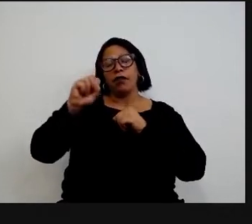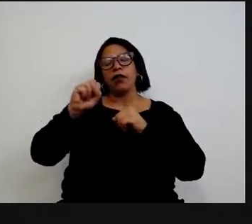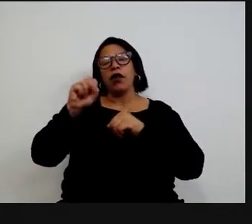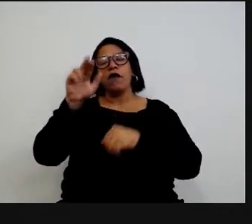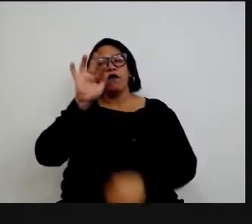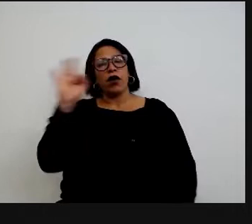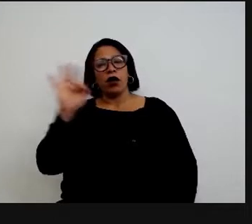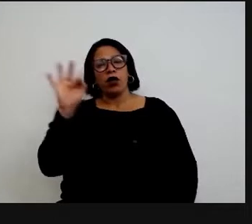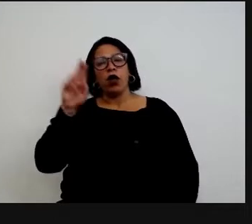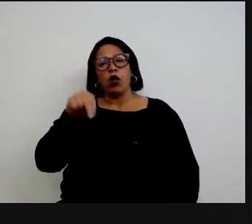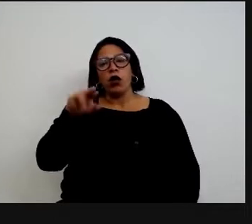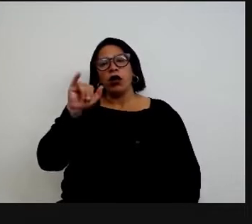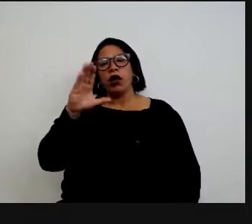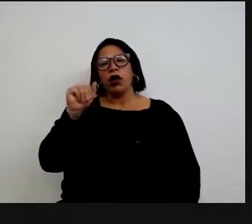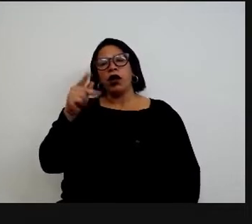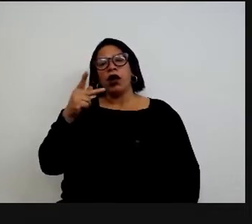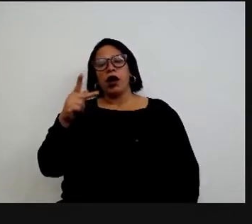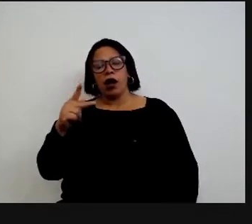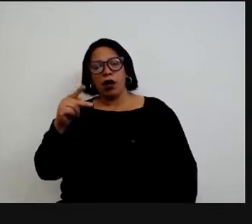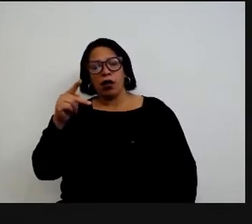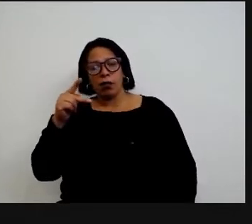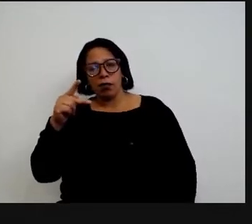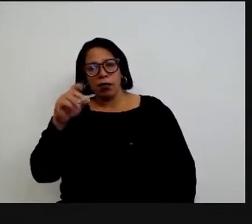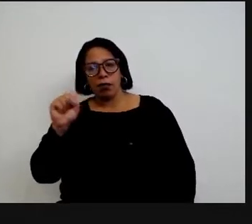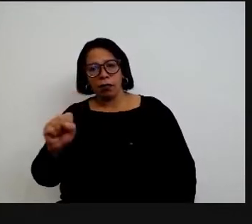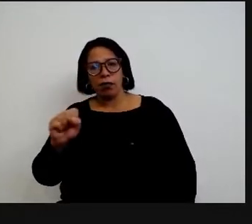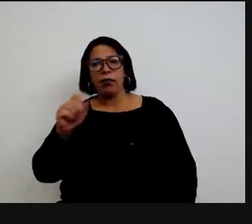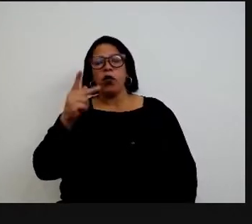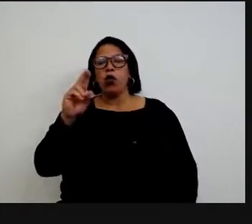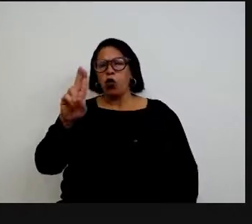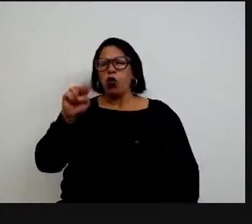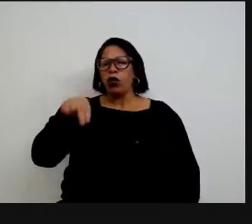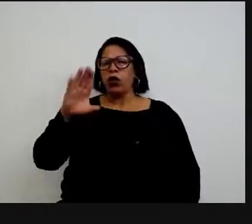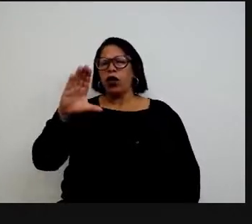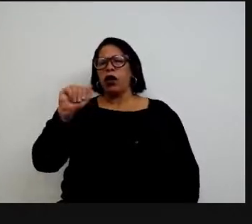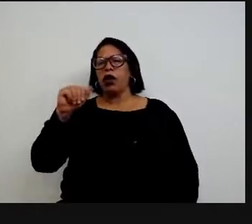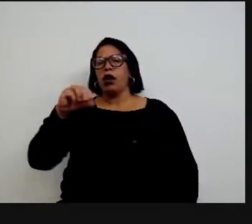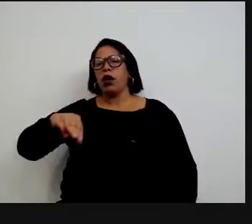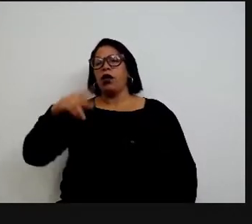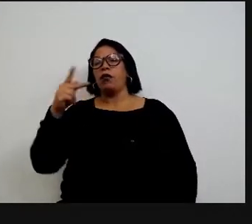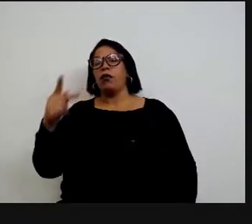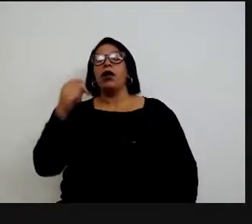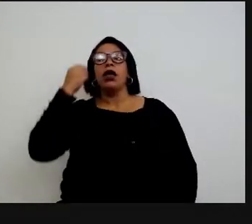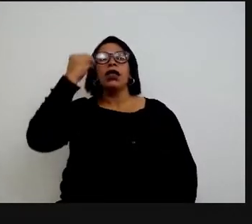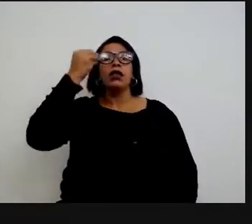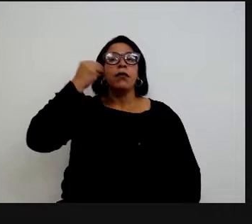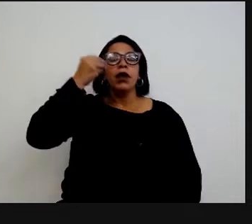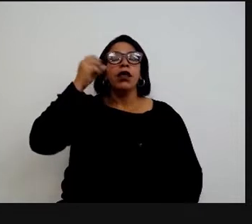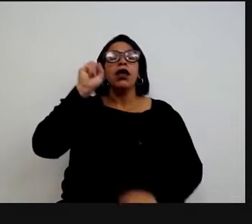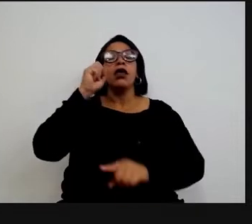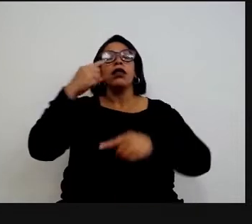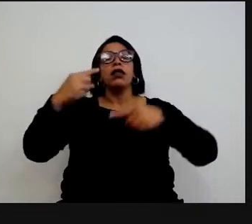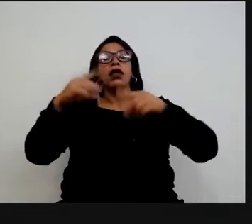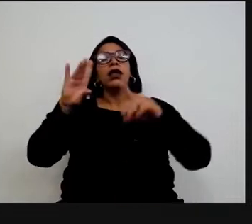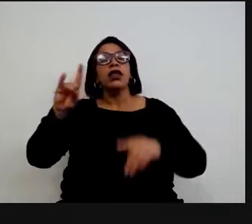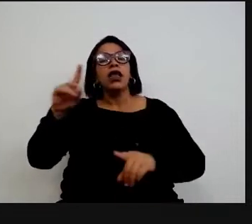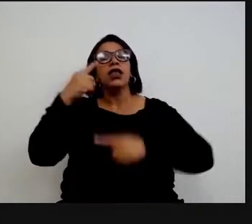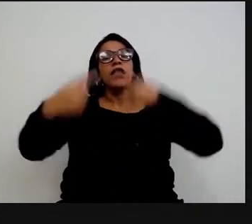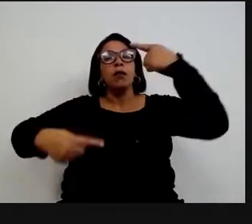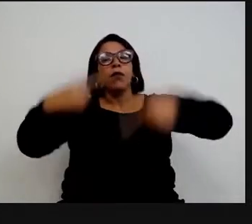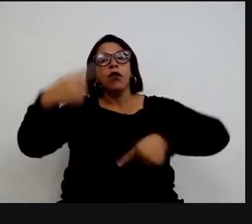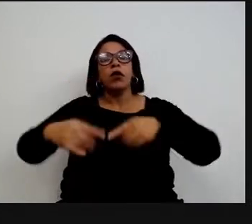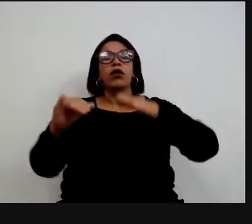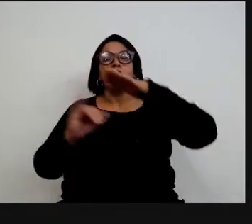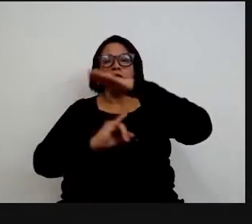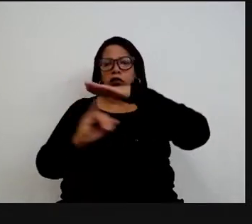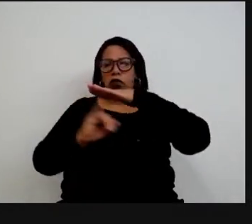Unicamp, graduado em Ciências Sociais também pela Unicamp, possui experiência na área de Ciência Política, com ênfase em políticas públicas